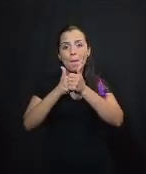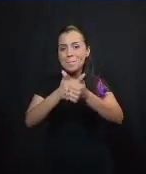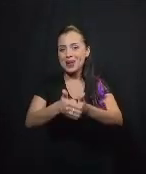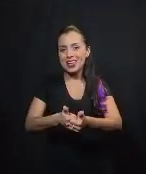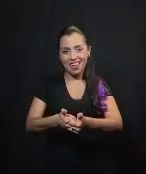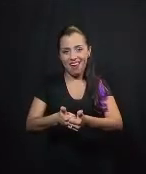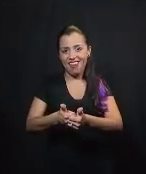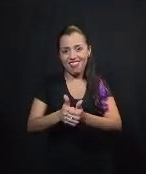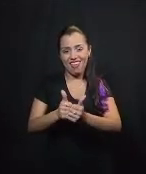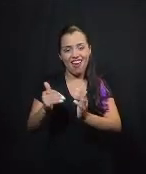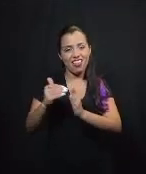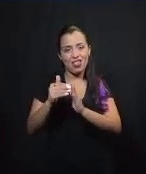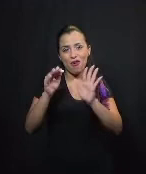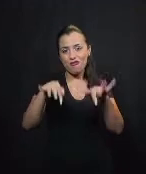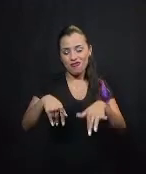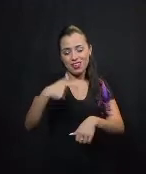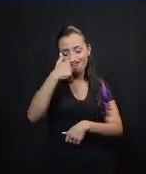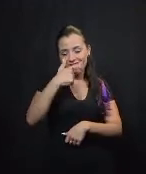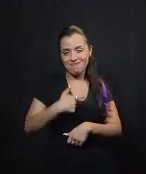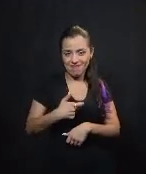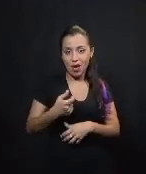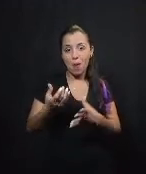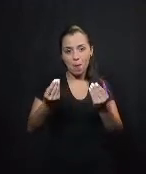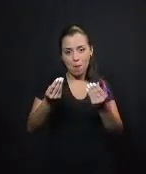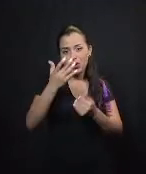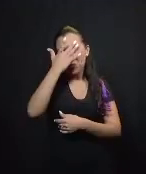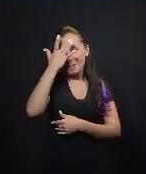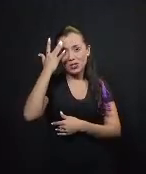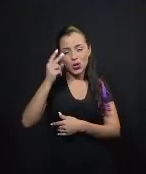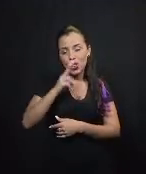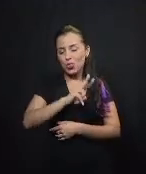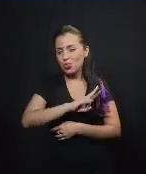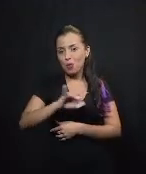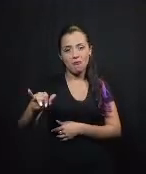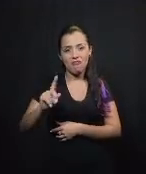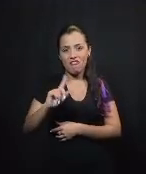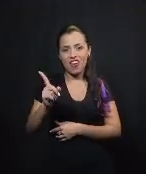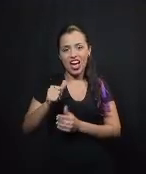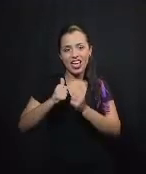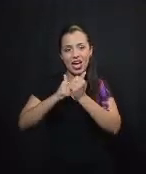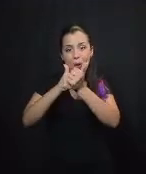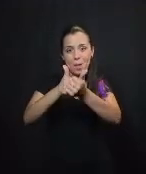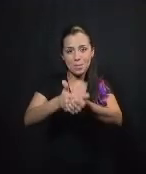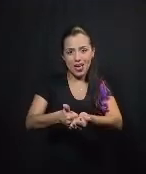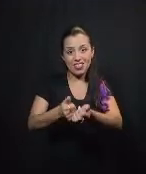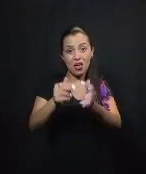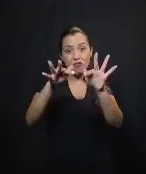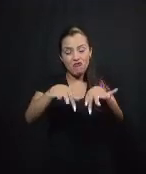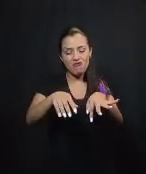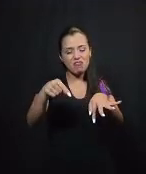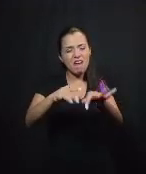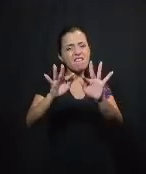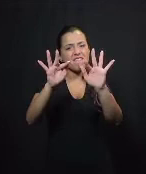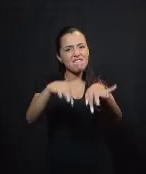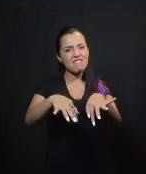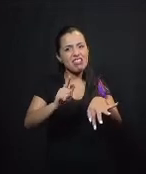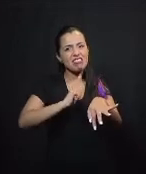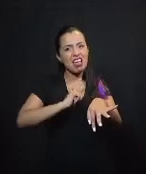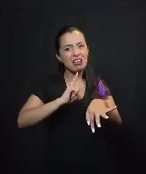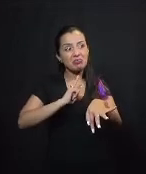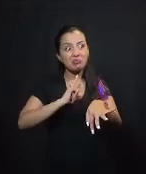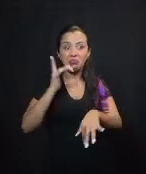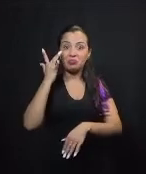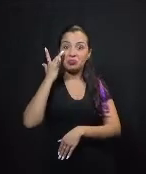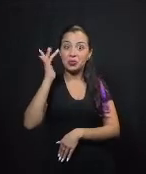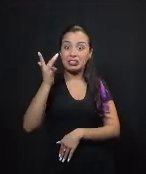fim. Até porque é difícil dizer se há um fim nessa